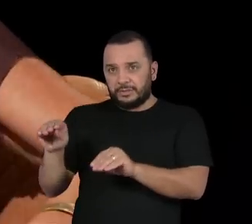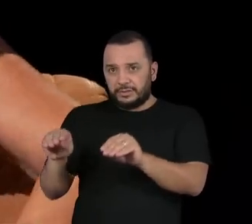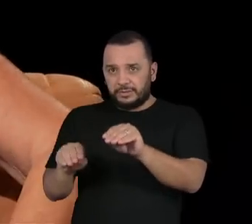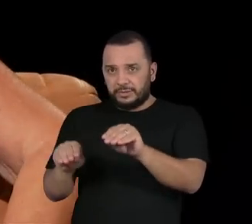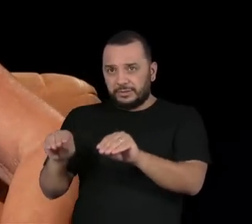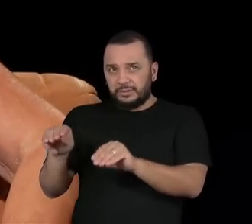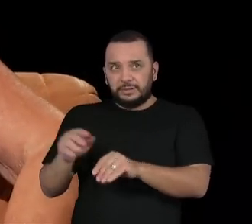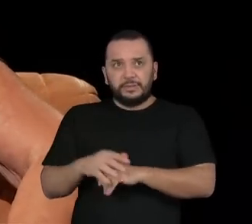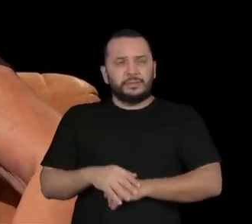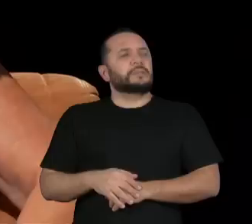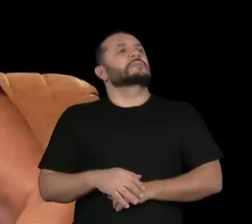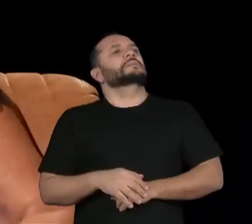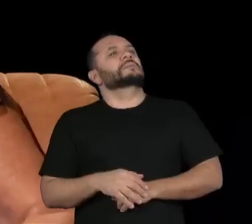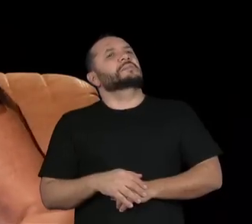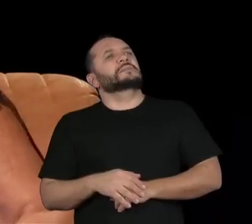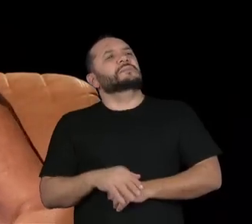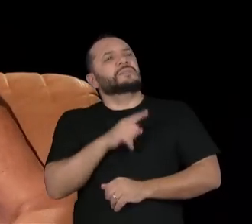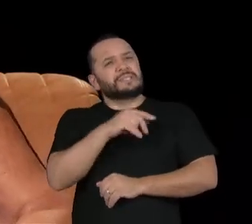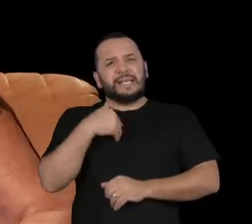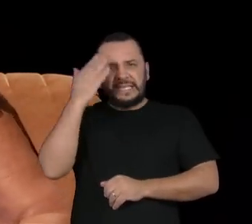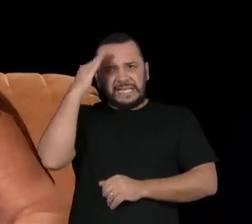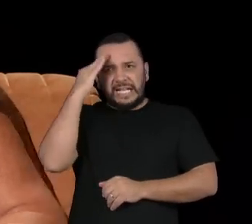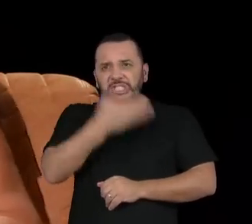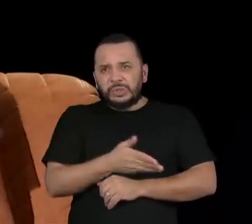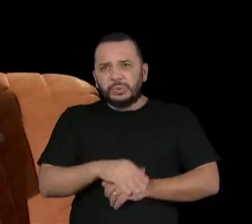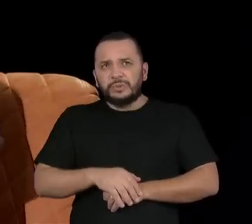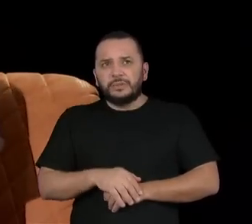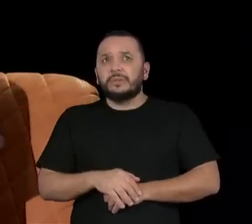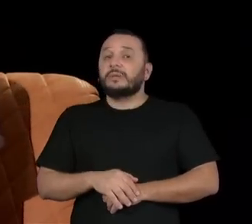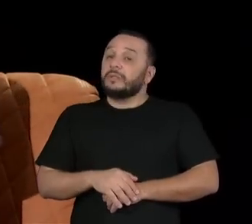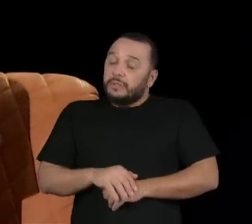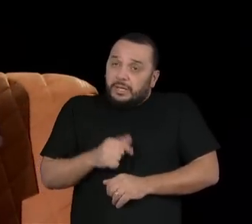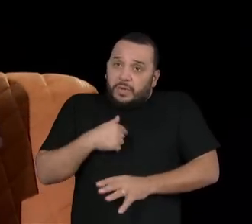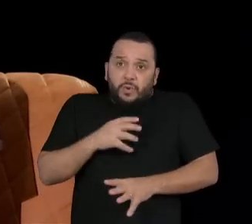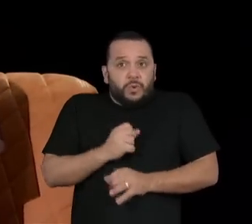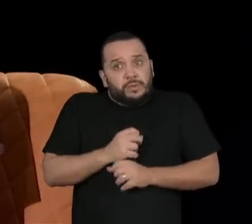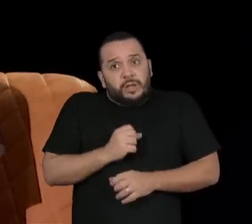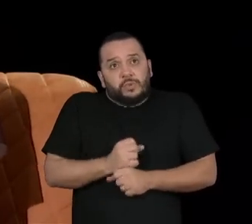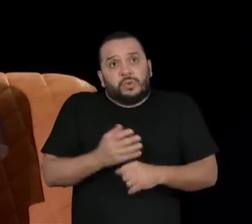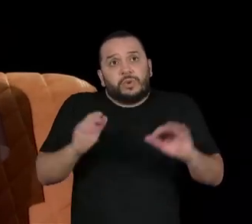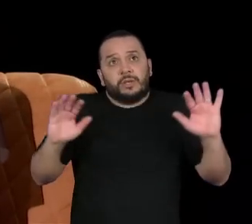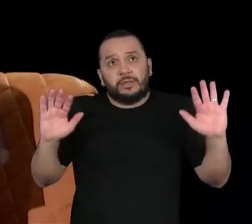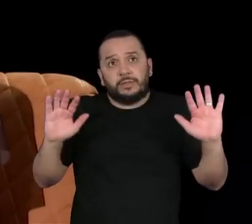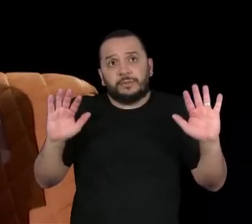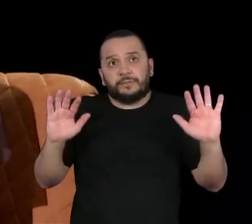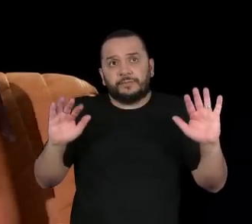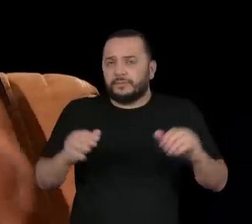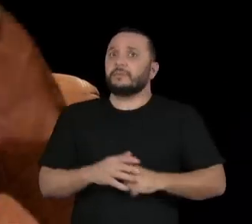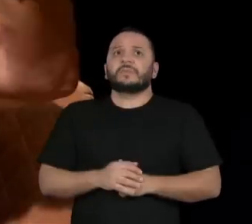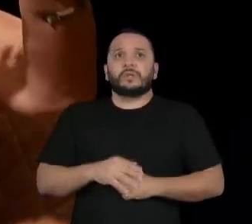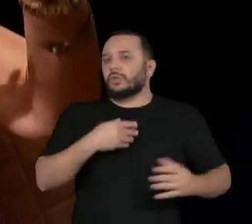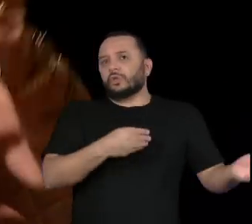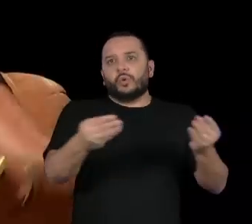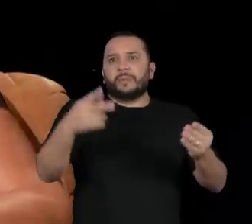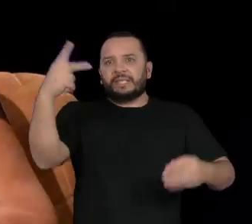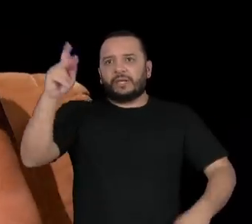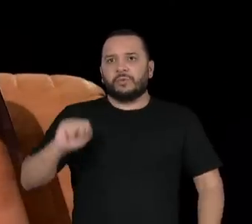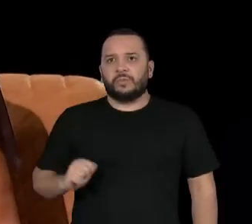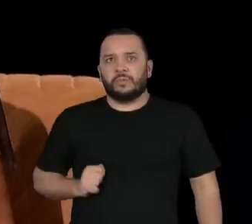ele olhou para mim assim, você entende disso? Eu falei, eu sou contadora. Ele falou, toma, é